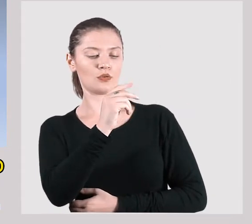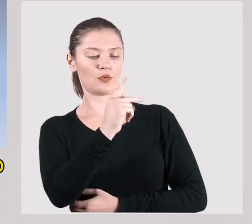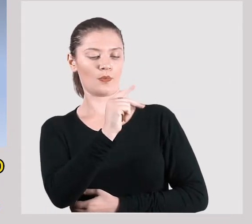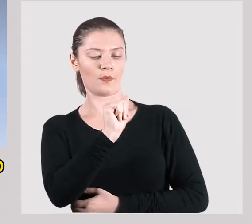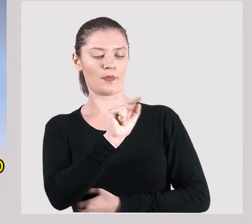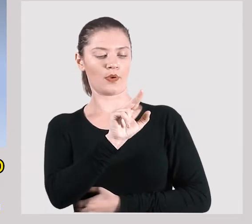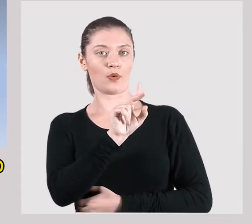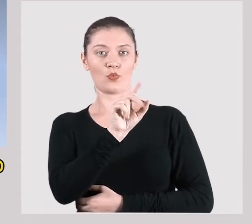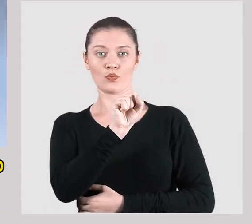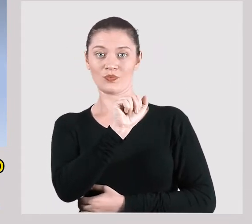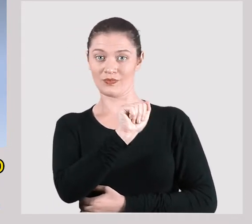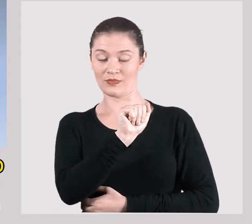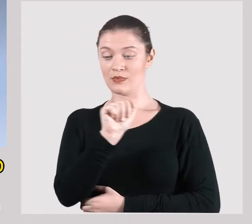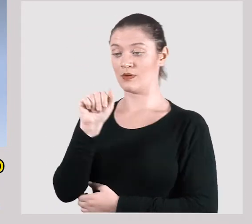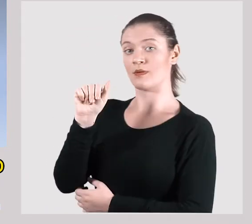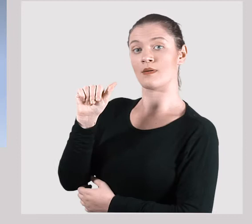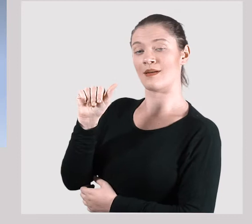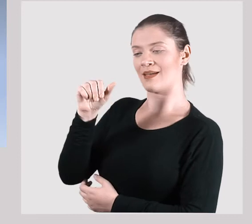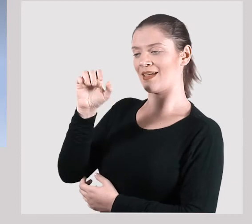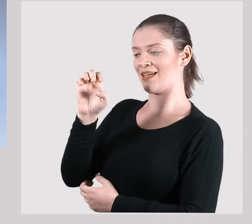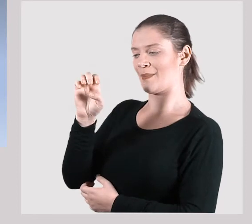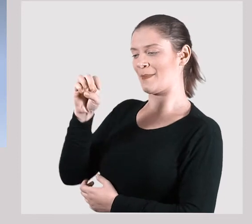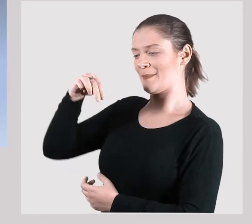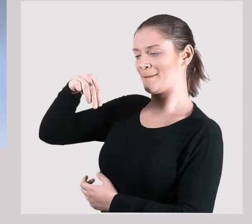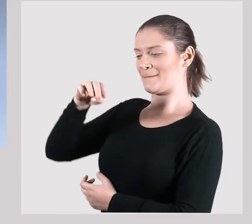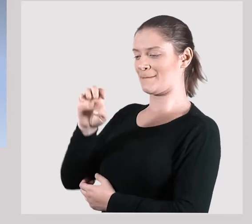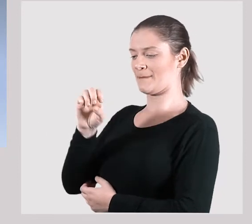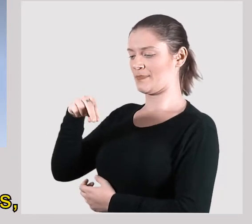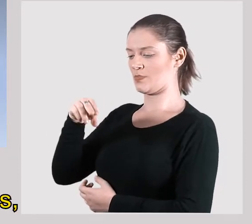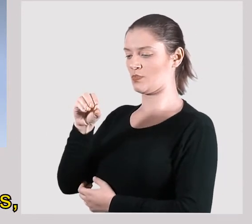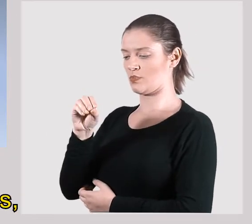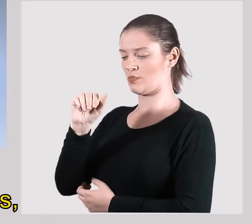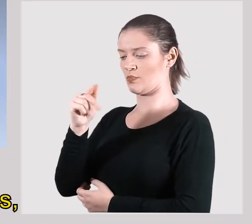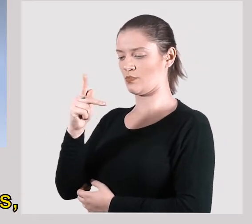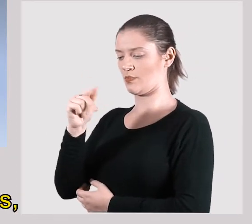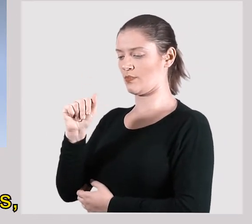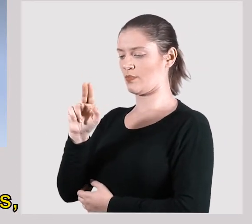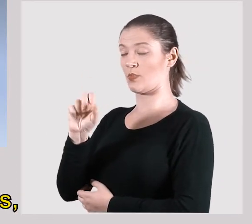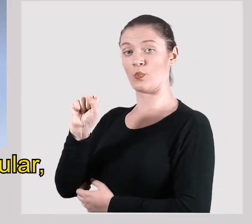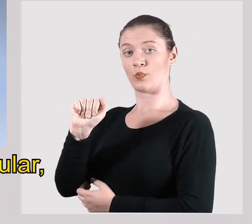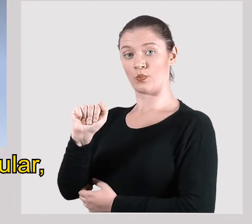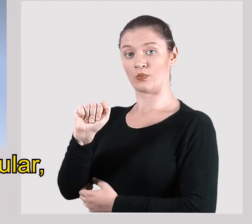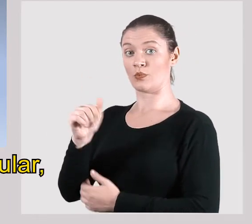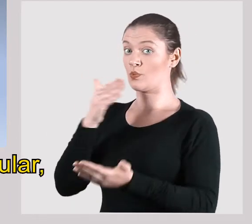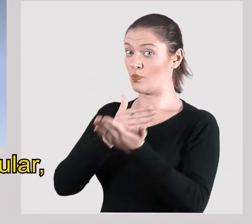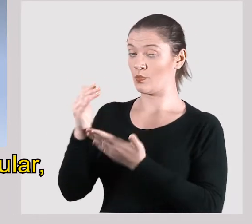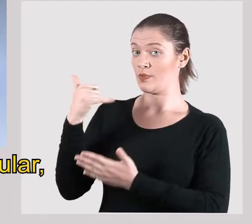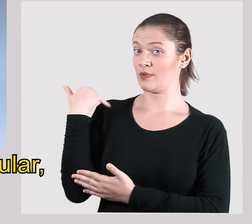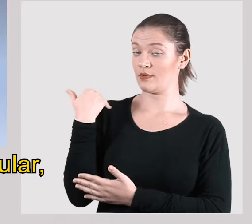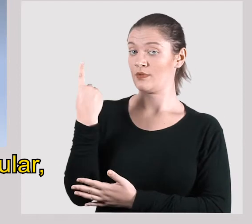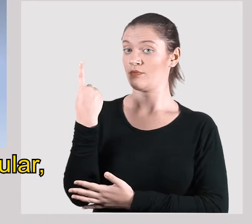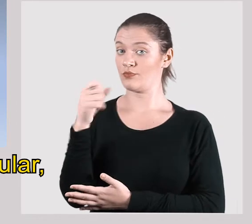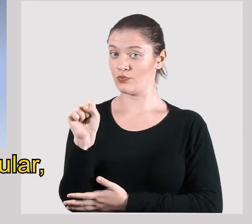processo de envelhecimento que ocorreria lá pelos 50 anos começa aos 18, então com todos os problemas, né, a menina com risco